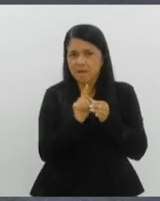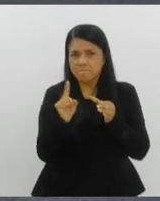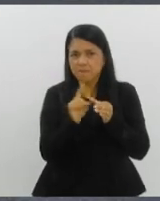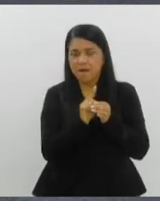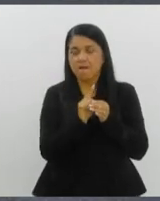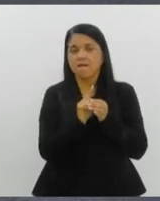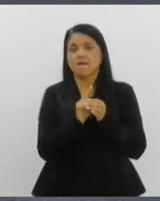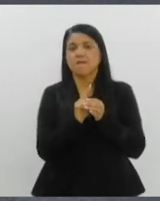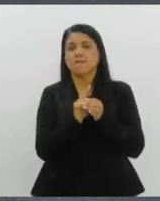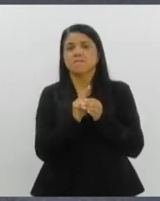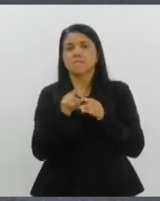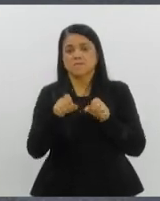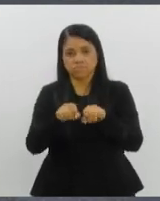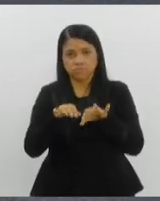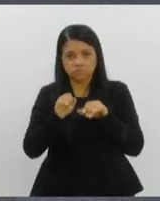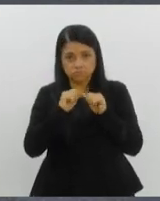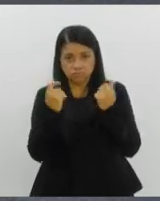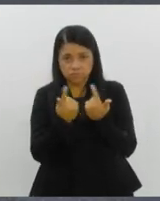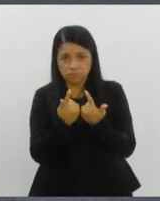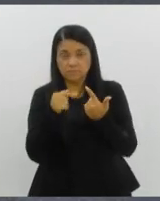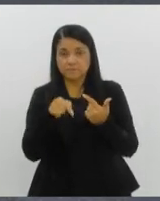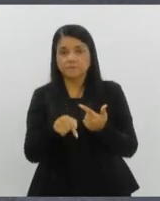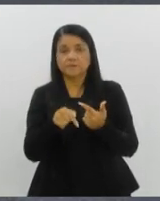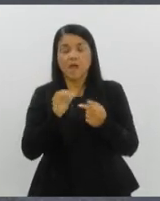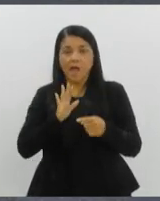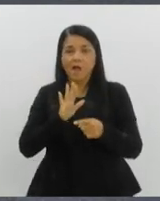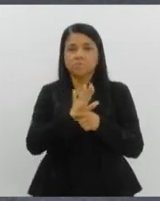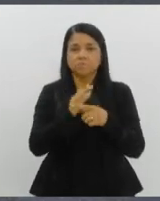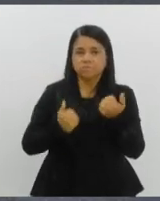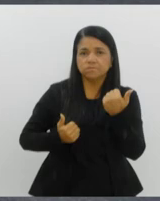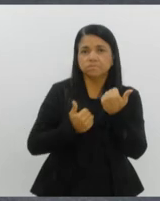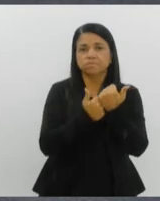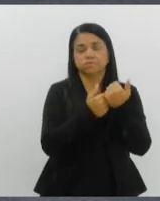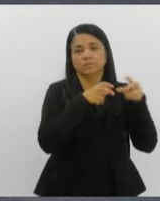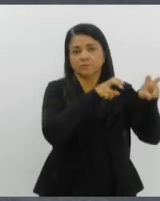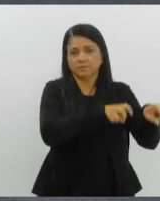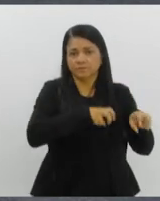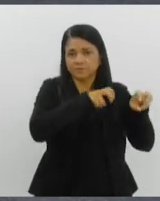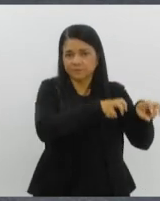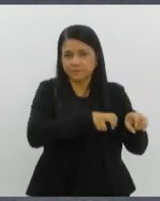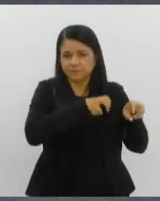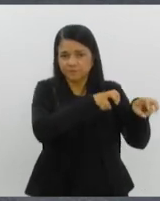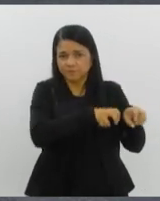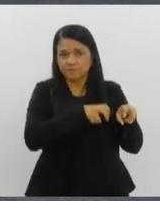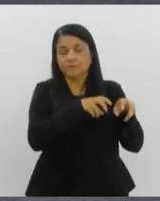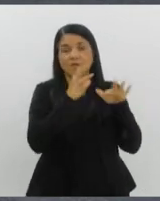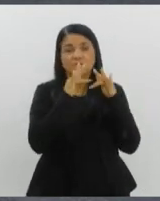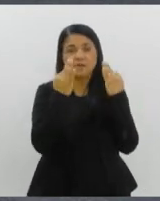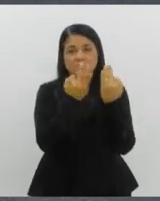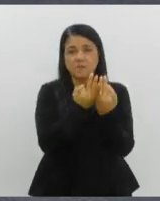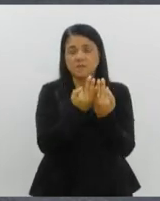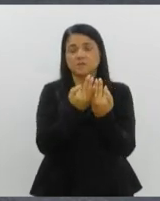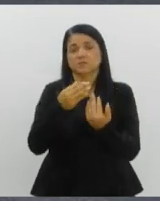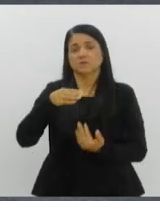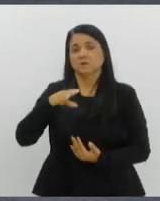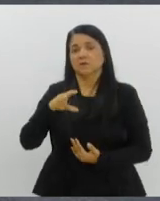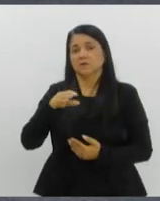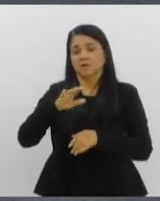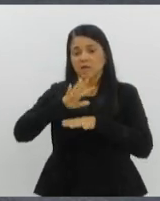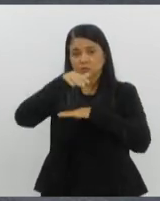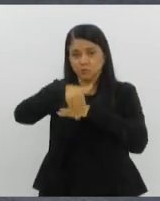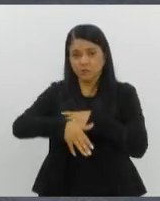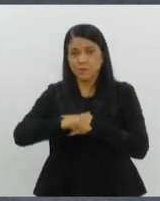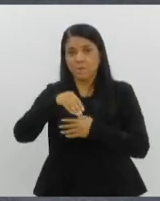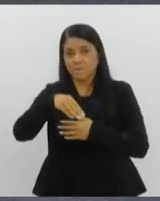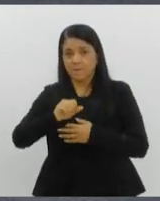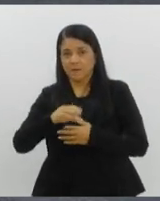Assembleia Legislativa possa ajudar os pequenos agricultores, agricultores familiares de Cachoeiras de Macacu, que foram